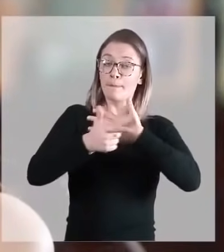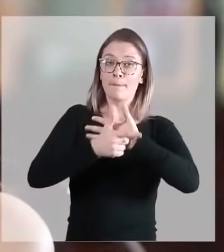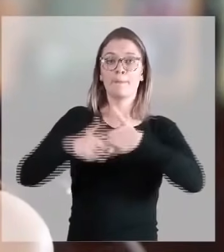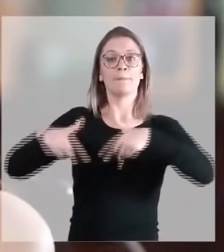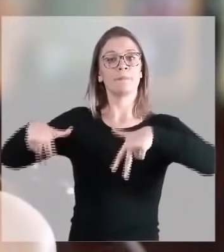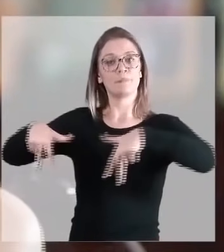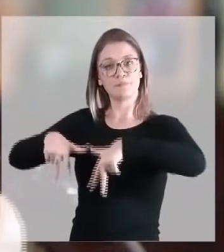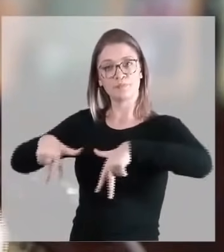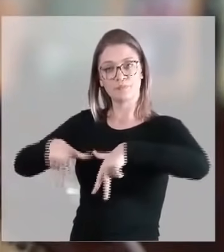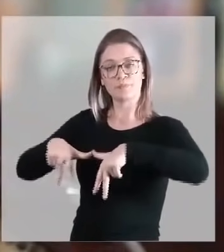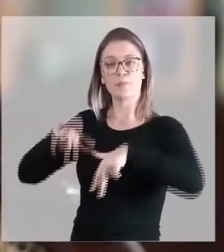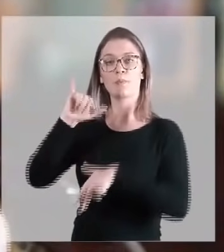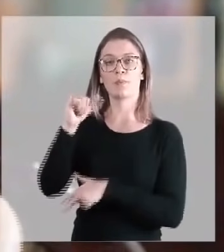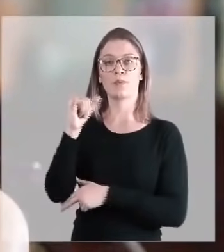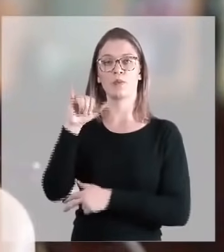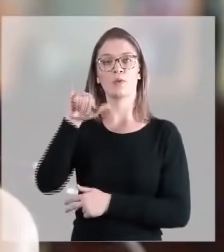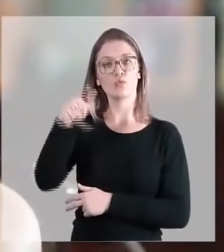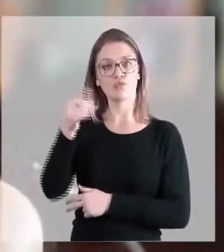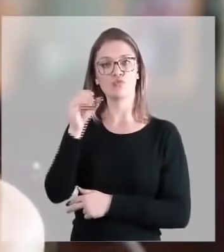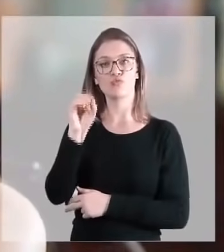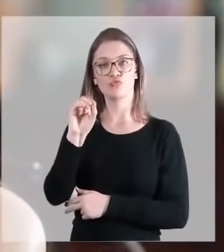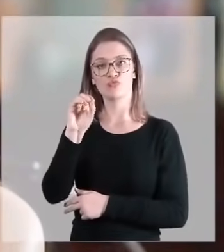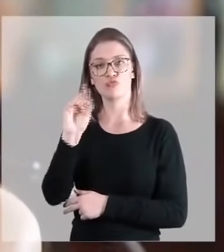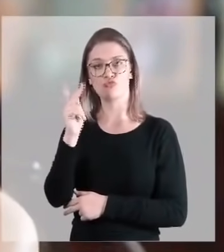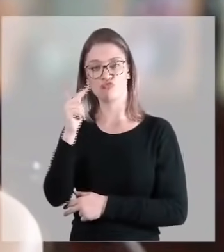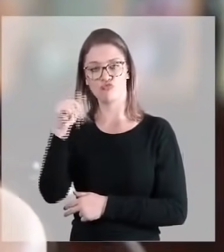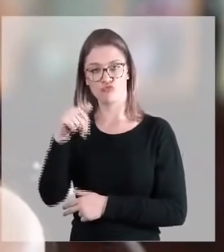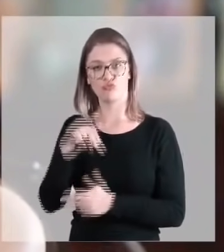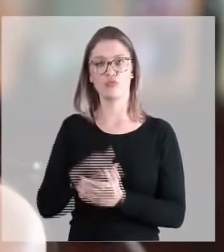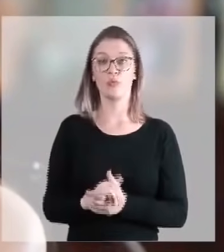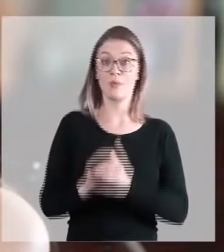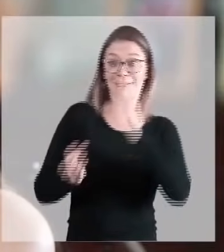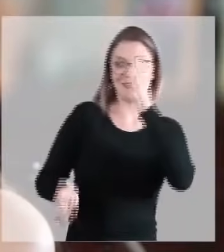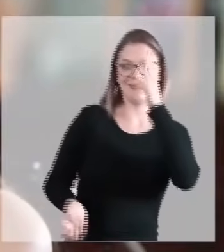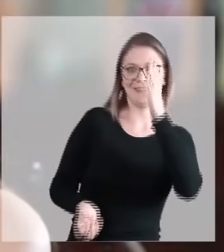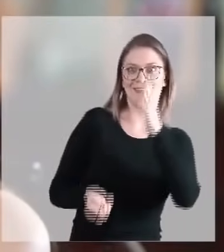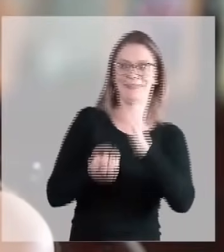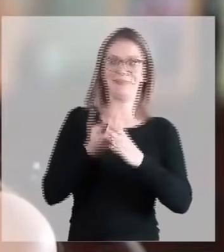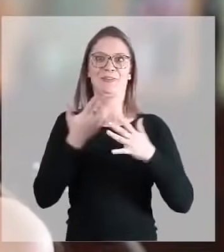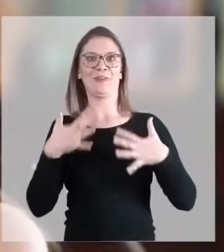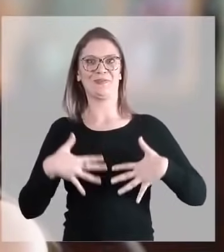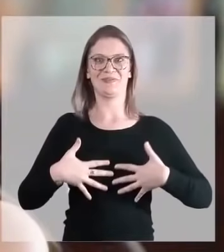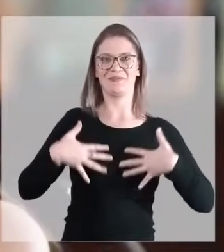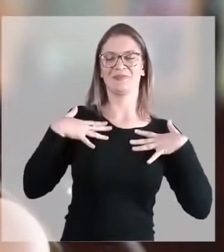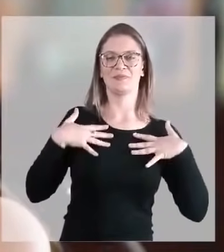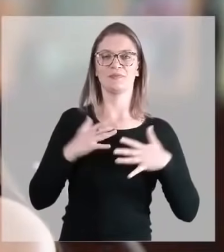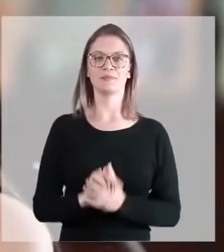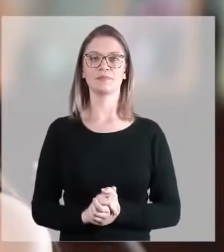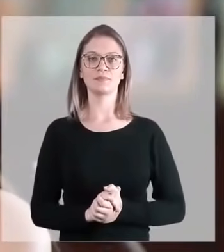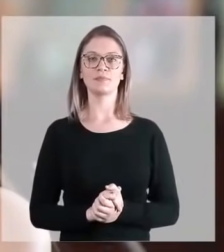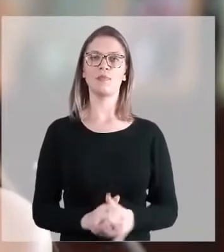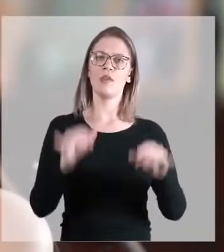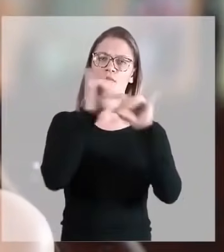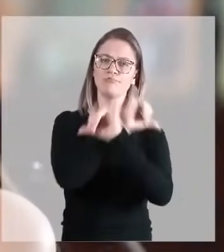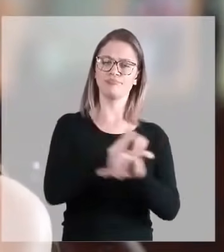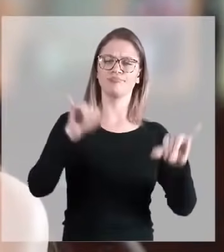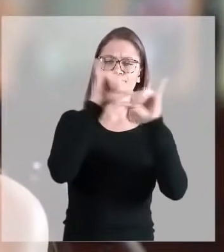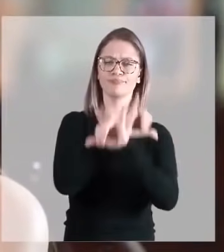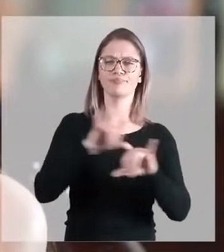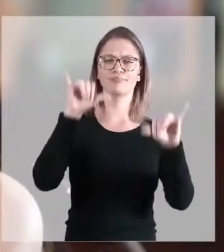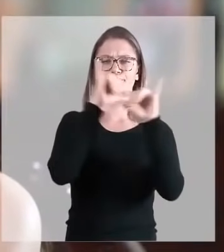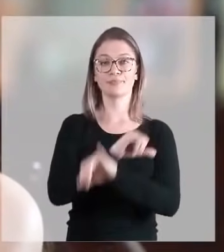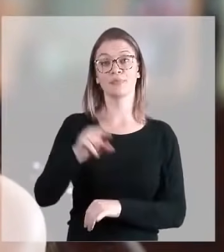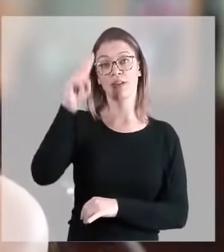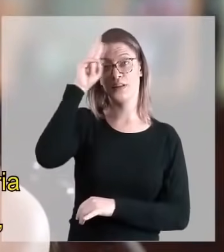de gênero, do qual o Dr. John Money se gabava de ser o grande criador, certo? E ele propagou essa história como